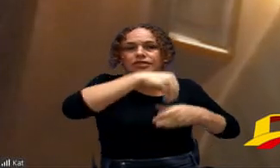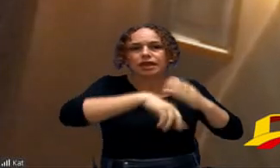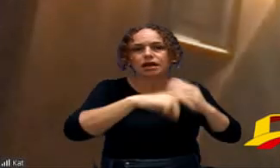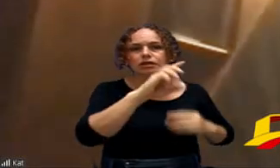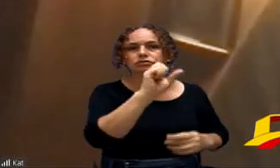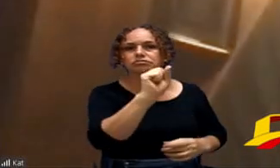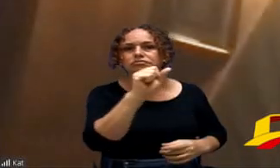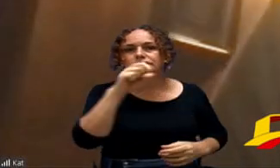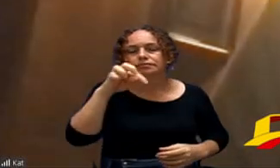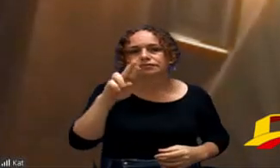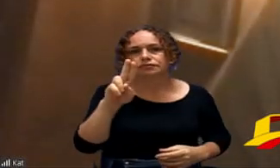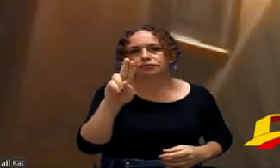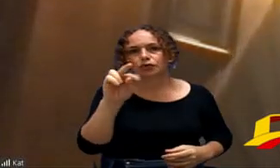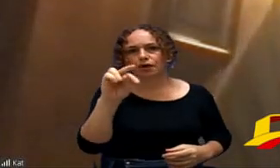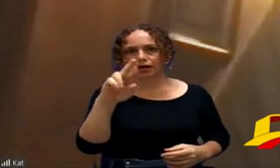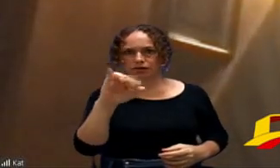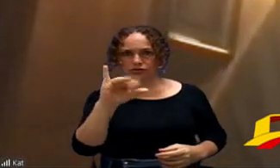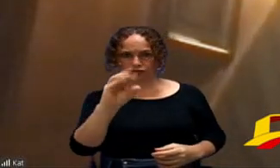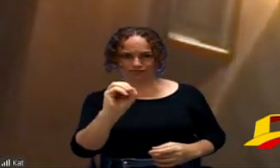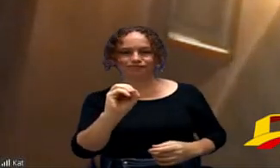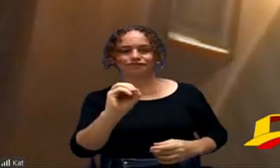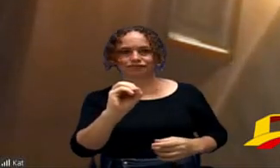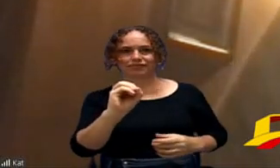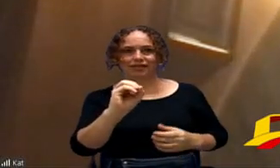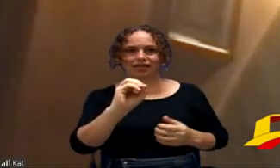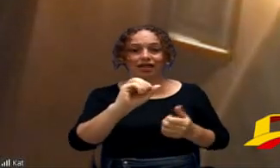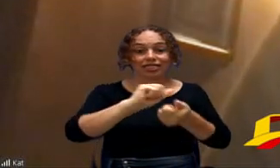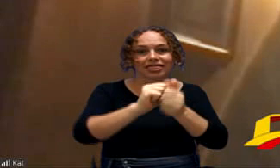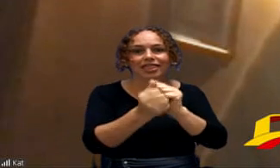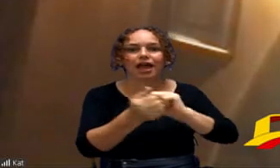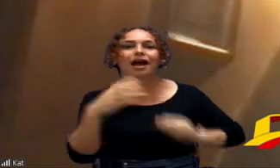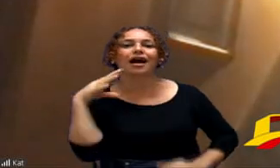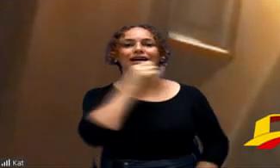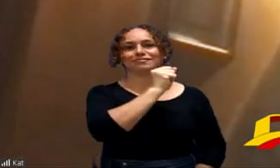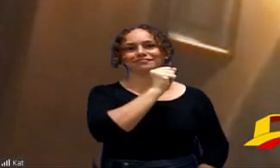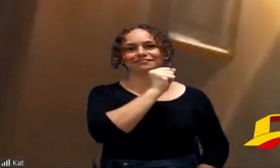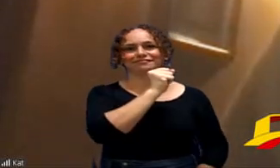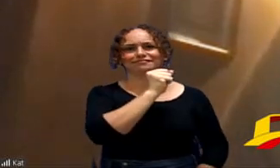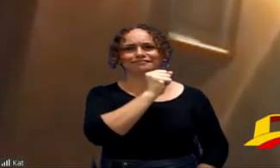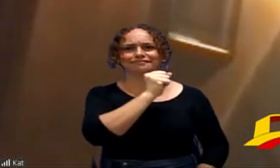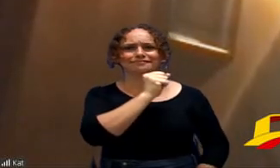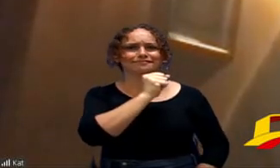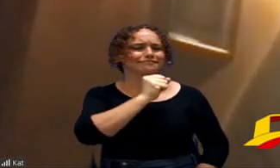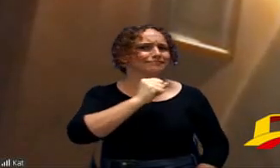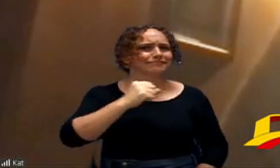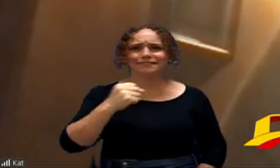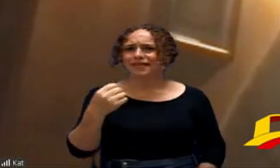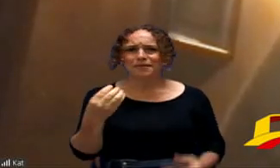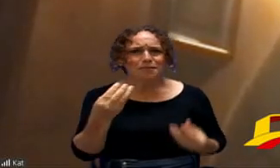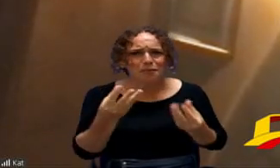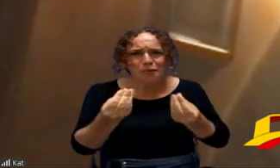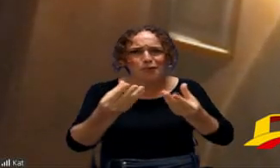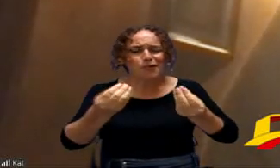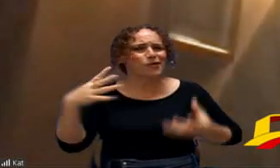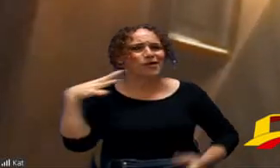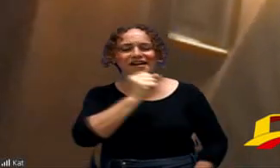incrível. Quando pessoas pensam isso, quando você, a comunidade, só pensa nisso, tem muitas